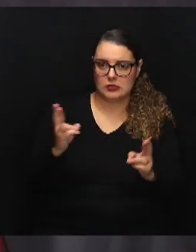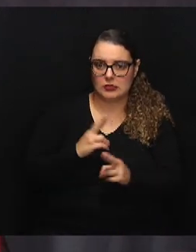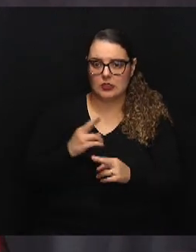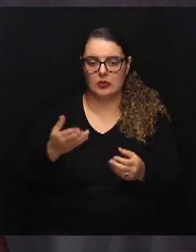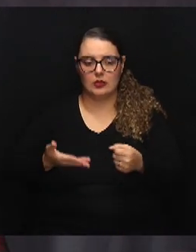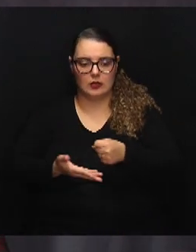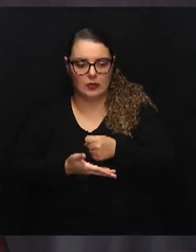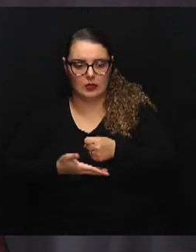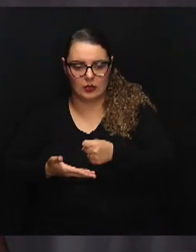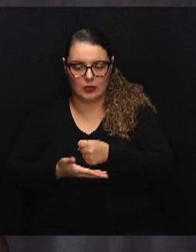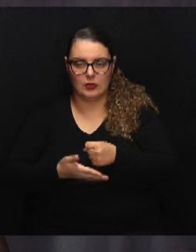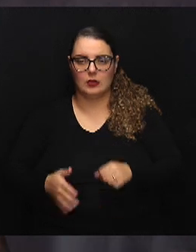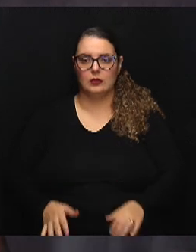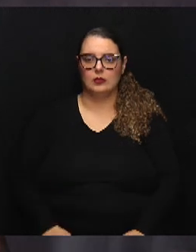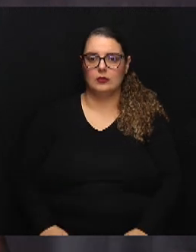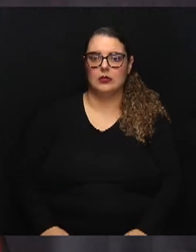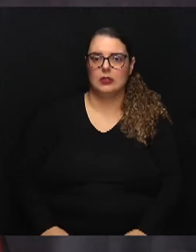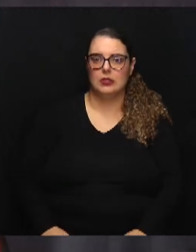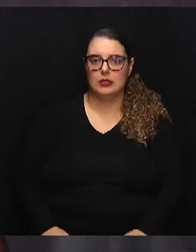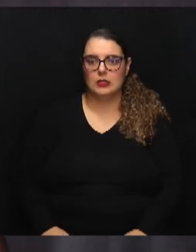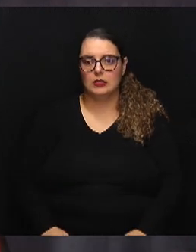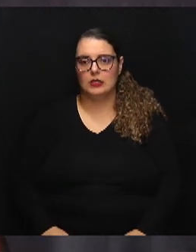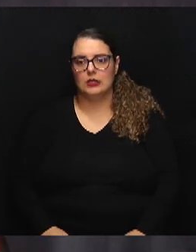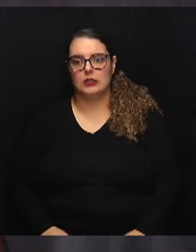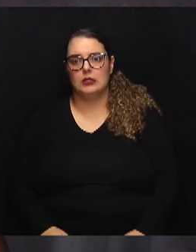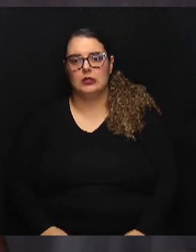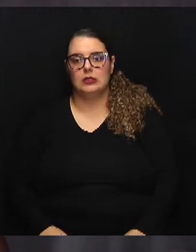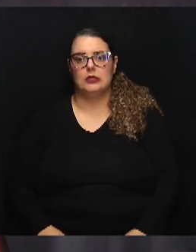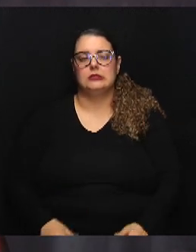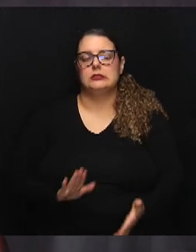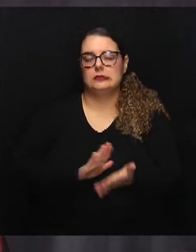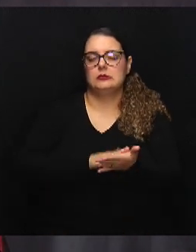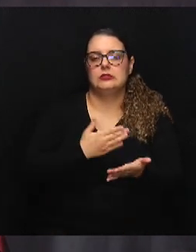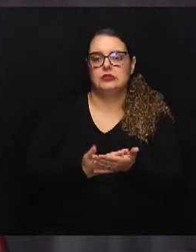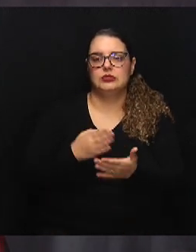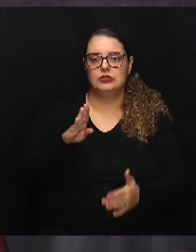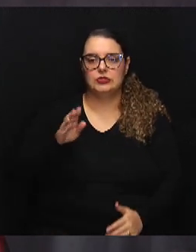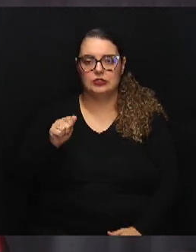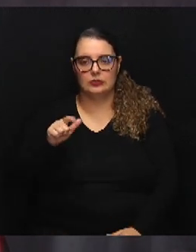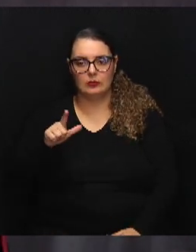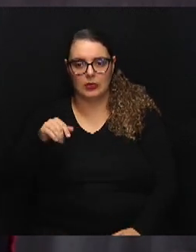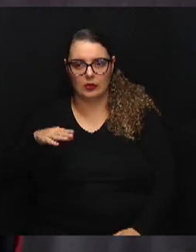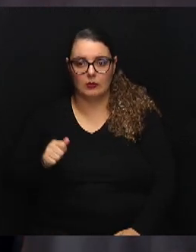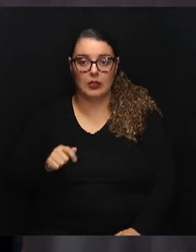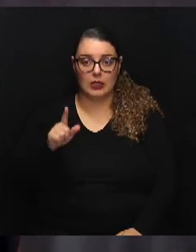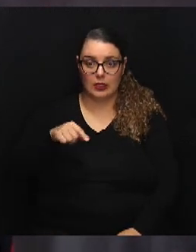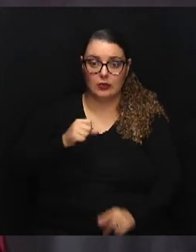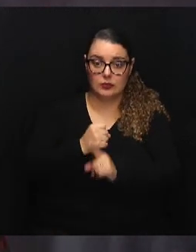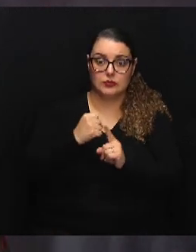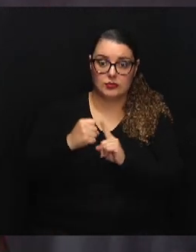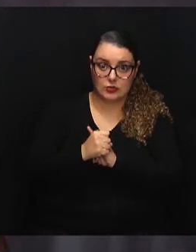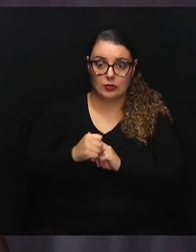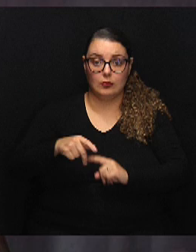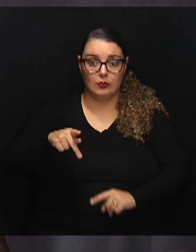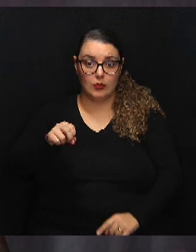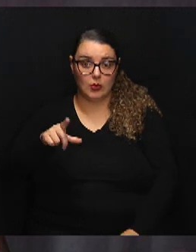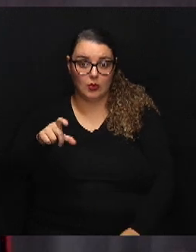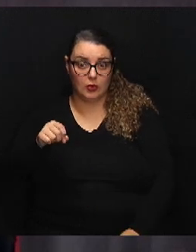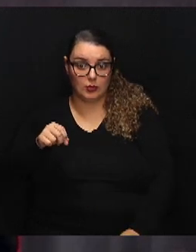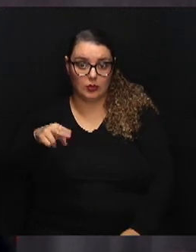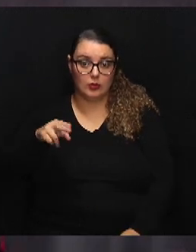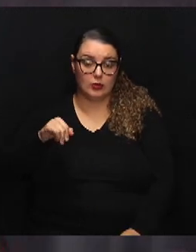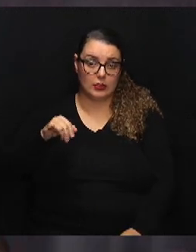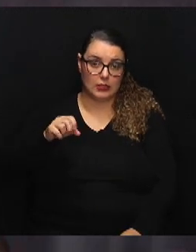base nessa leitura de Bauman, né? Bauman, ele é um sociólogo polonês, ele que trouxe a ideia da modernidade